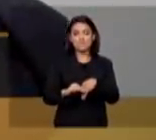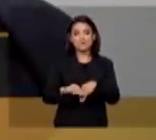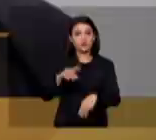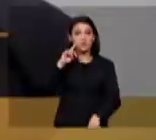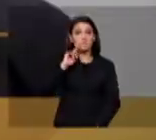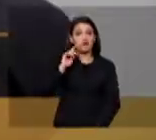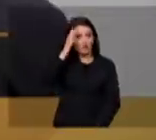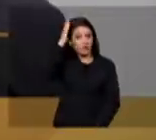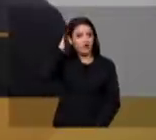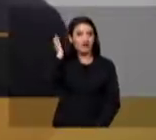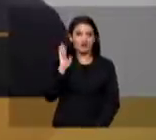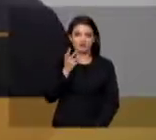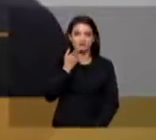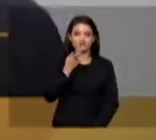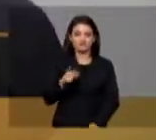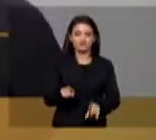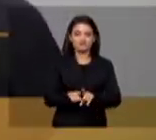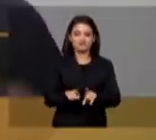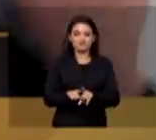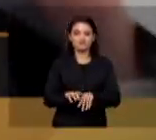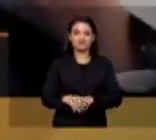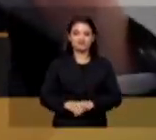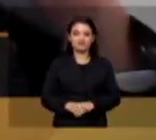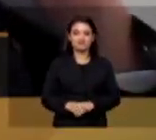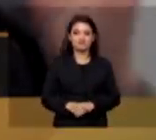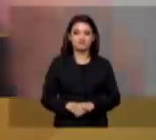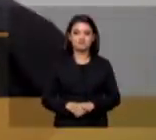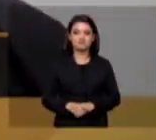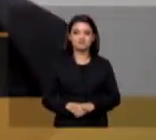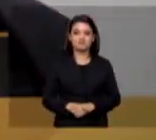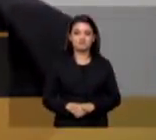Marco Aurélio, na sessão